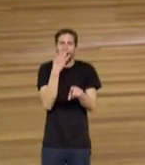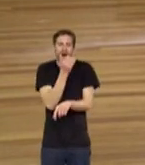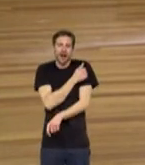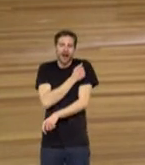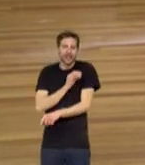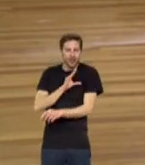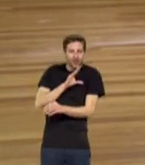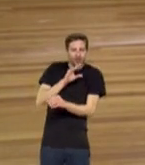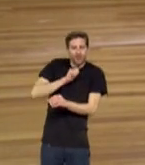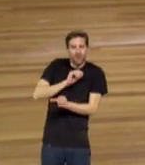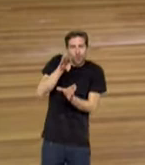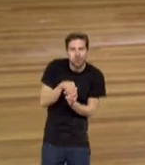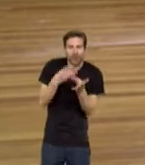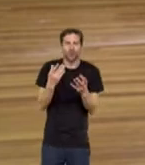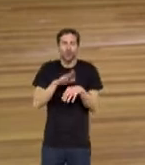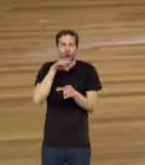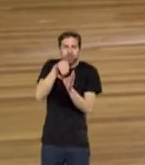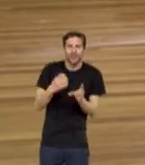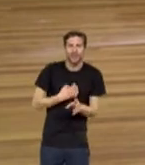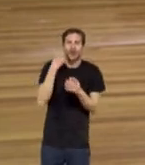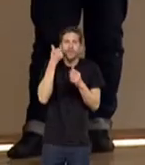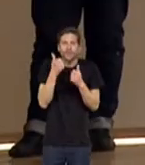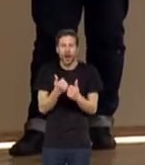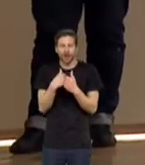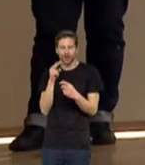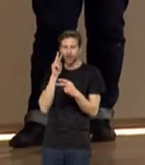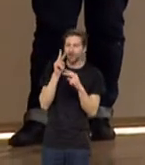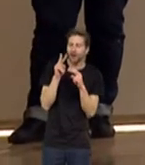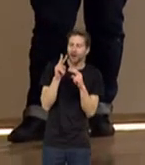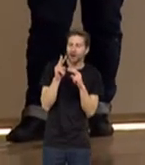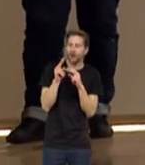sítio onde eu, de alguma forma, revejo sempre com prazer o regresso.